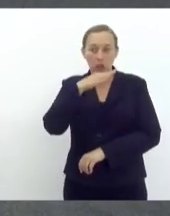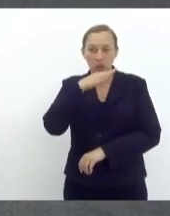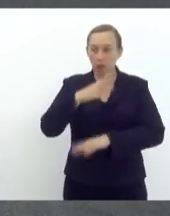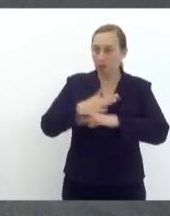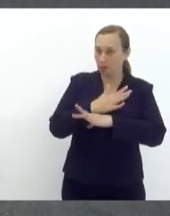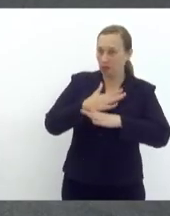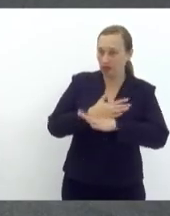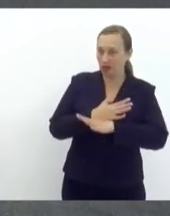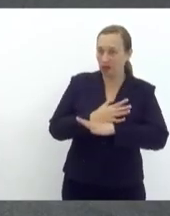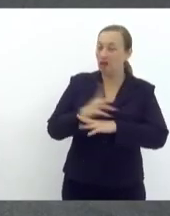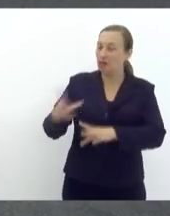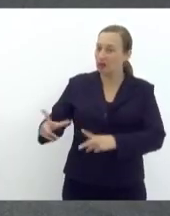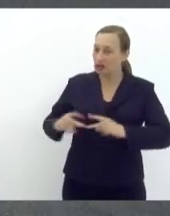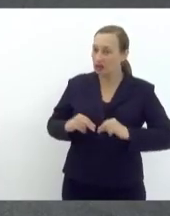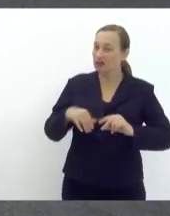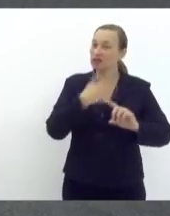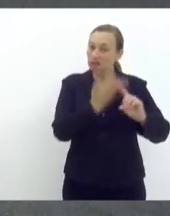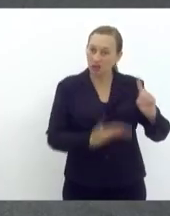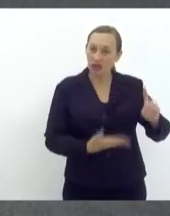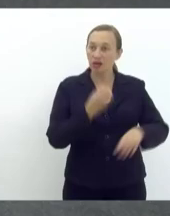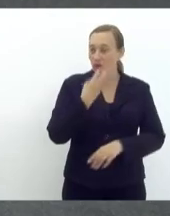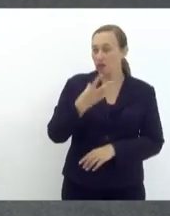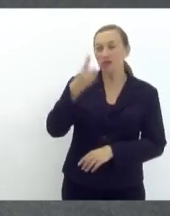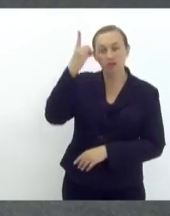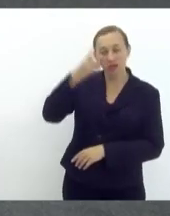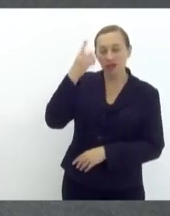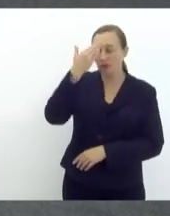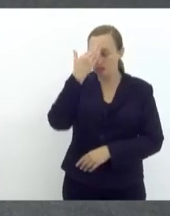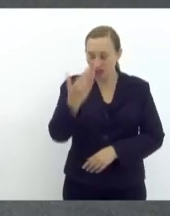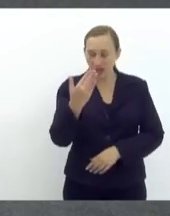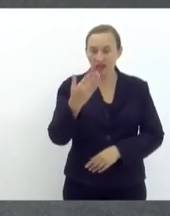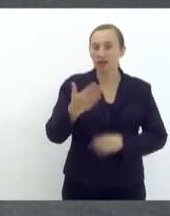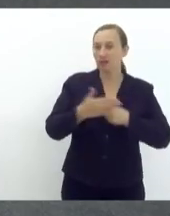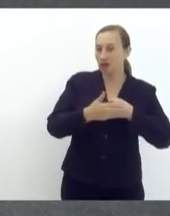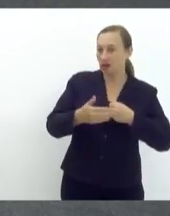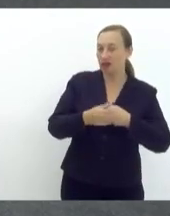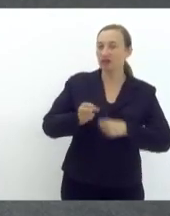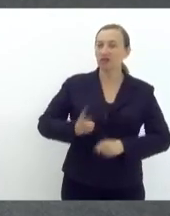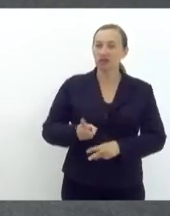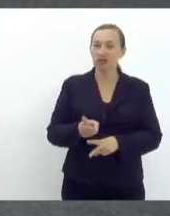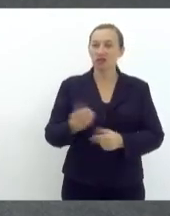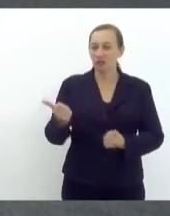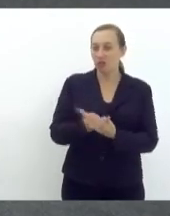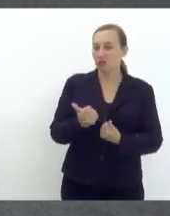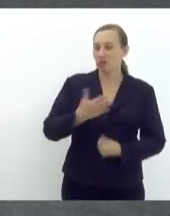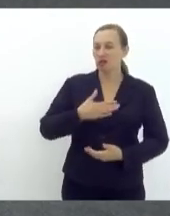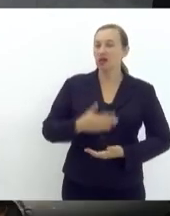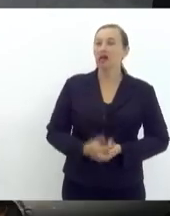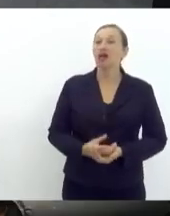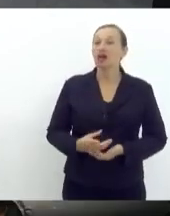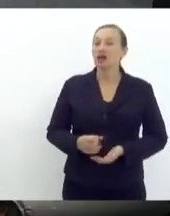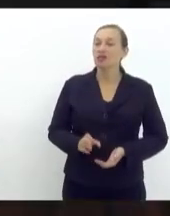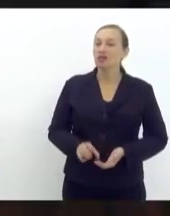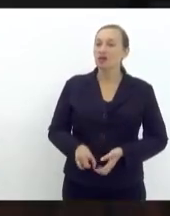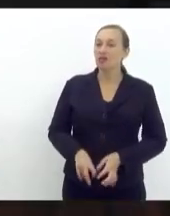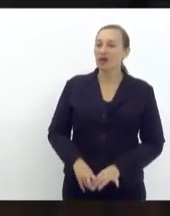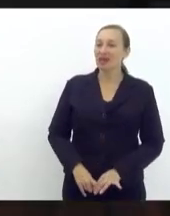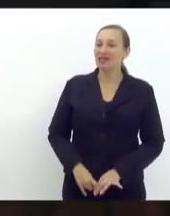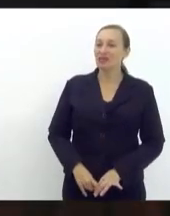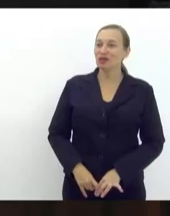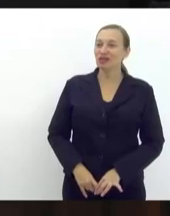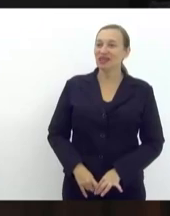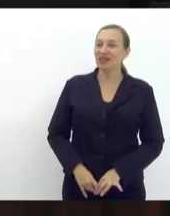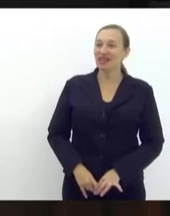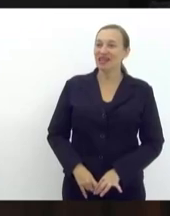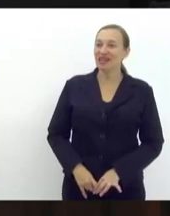merece essa homenagem tá bom deputada obrigado pelo carinho de sempre e conte comigo Obrigada Deputado querido meu querido